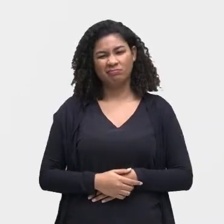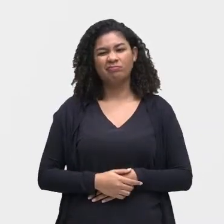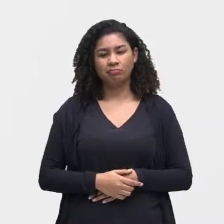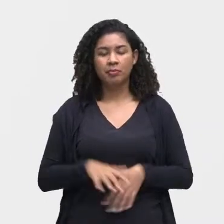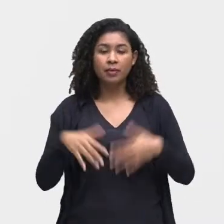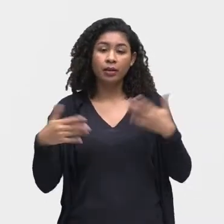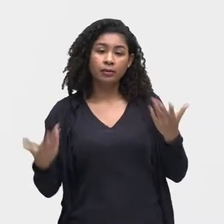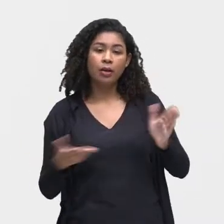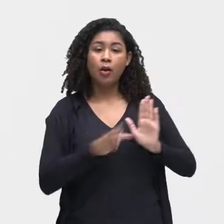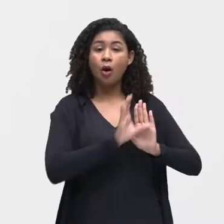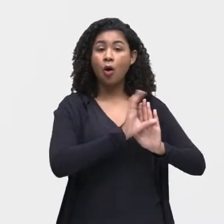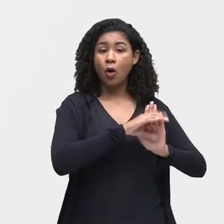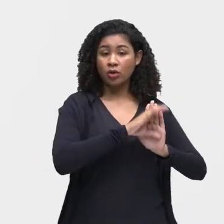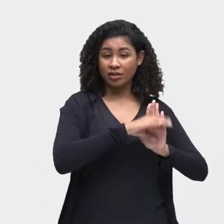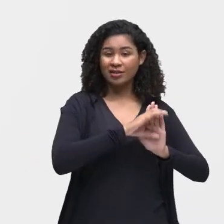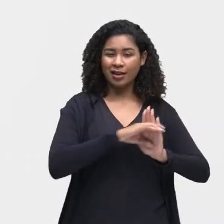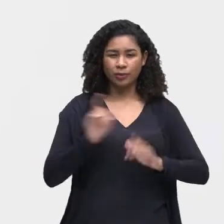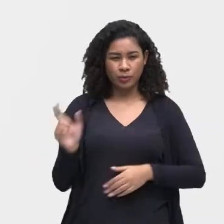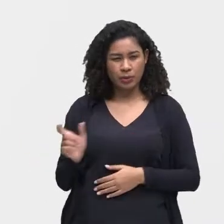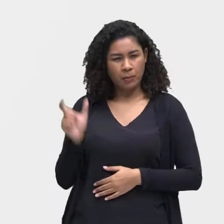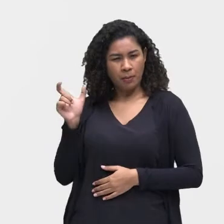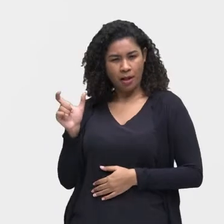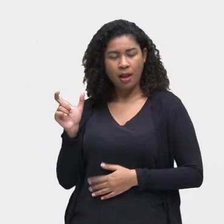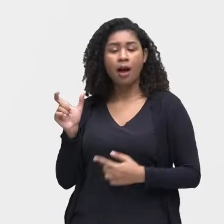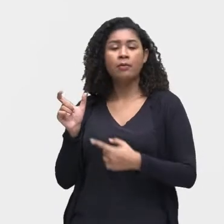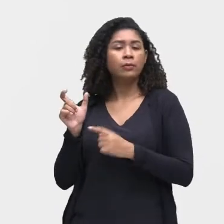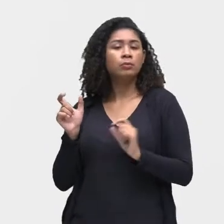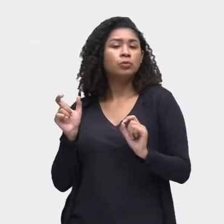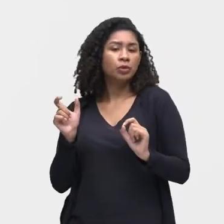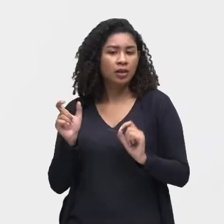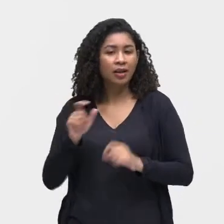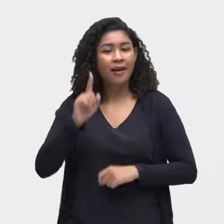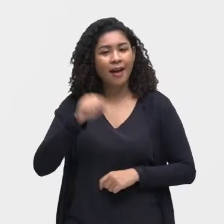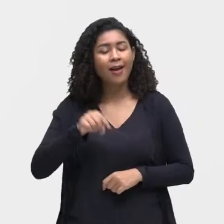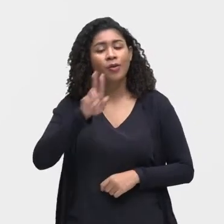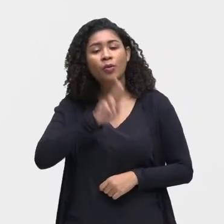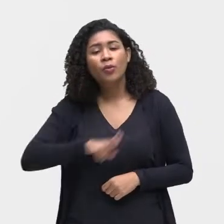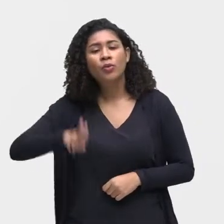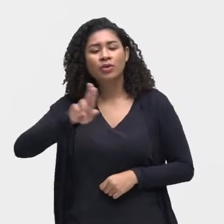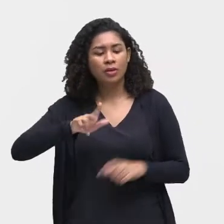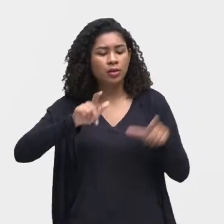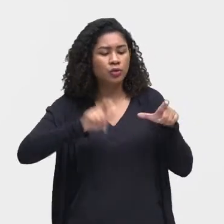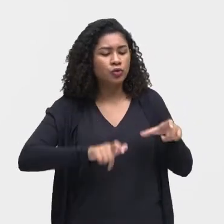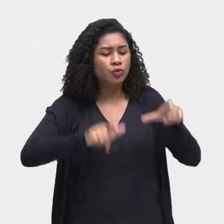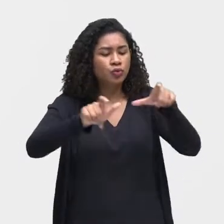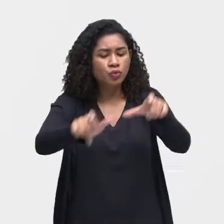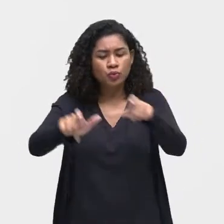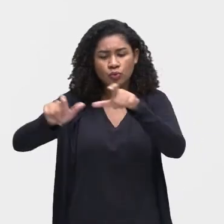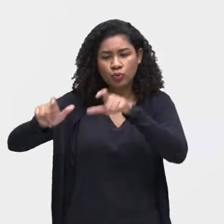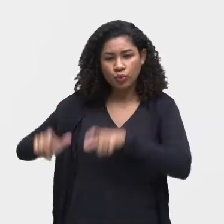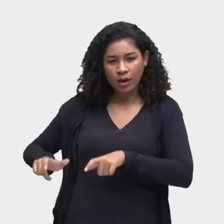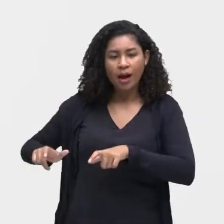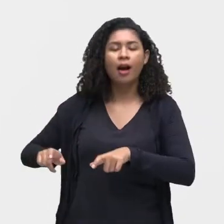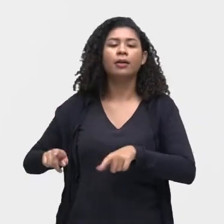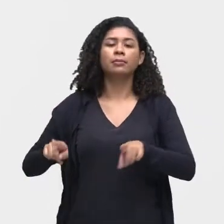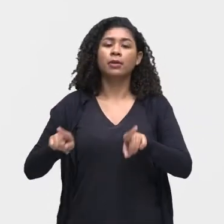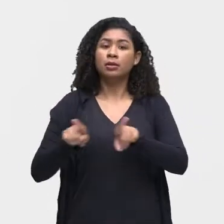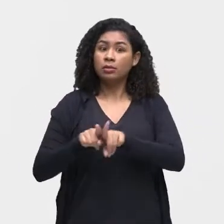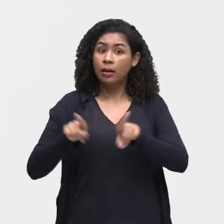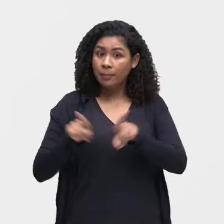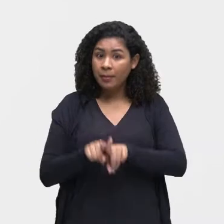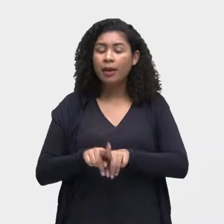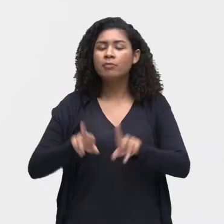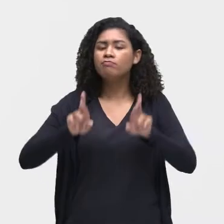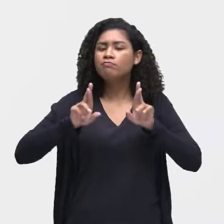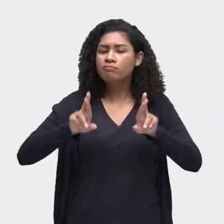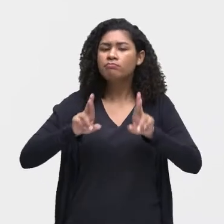de sustentabilidade é que a gente possa utilizar esses ambientes, esses recursos no momento, mas para que também os